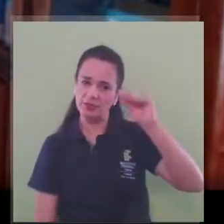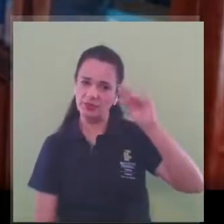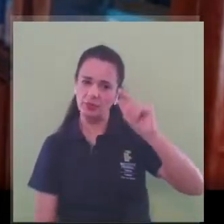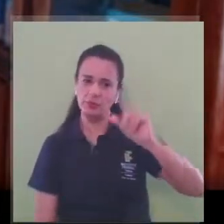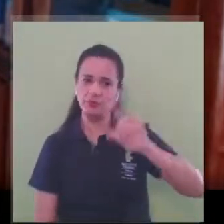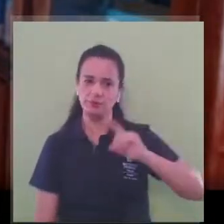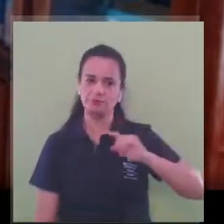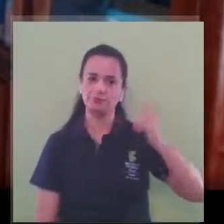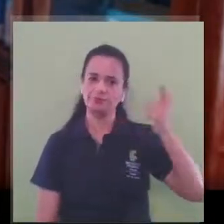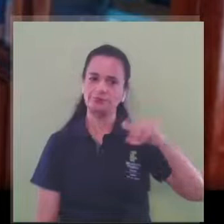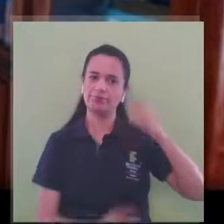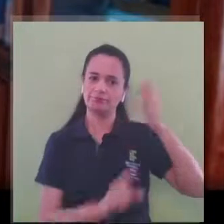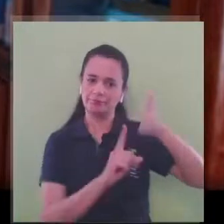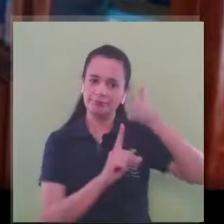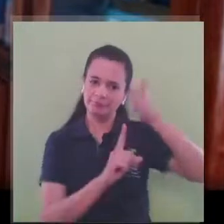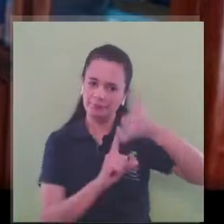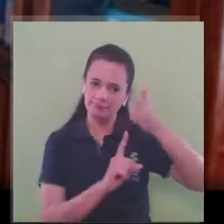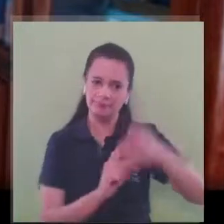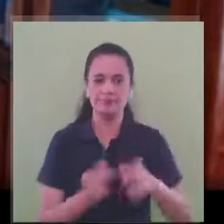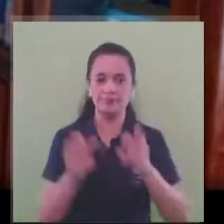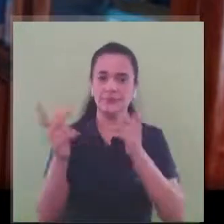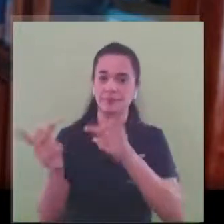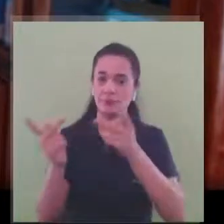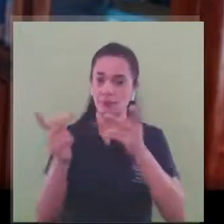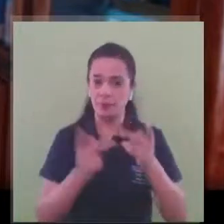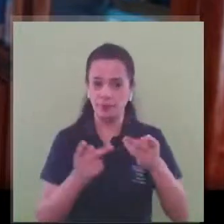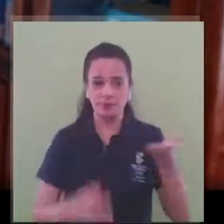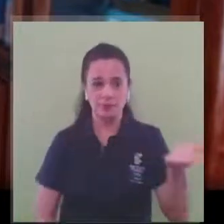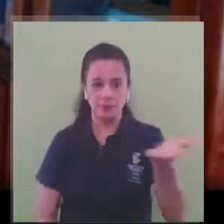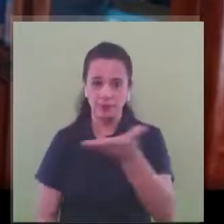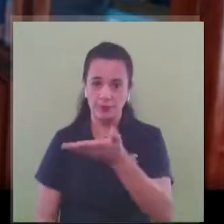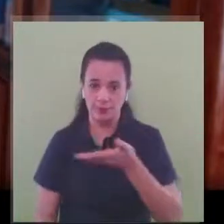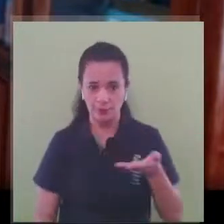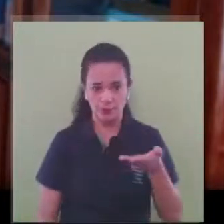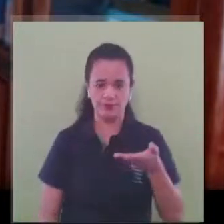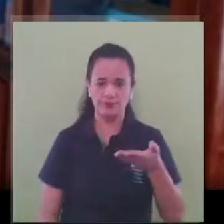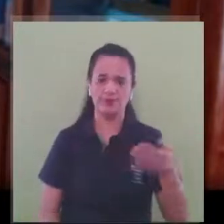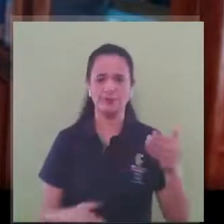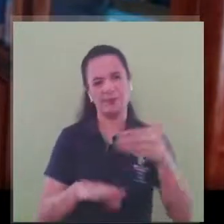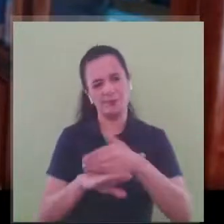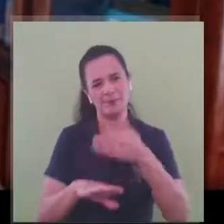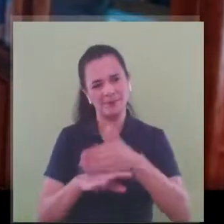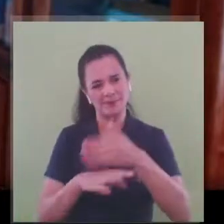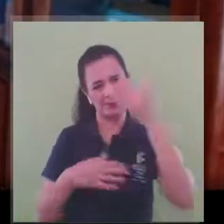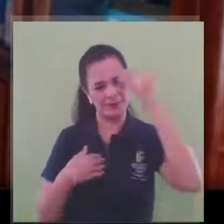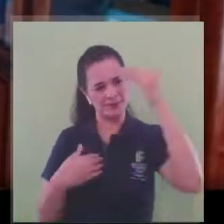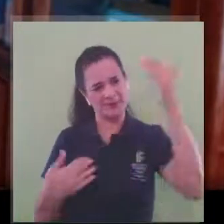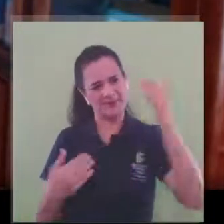apresentação, tá? Convidamos a todos para participar. Muito obrigada.